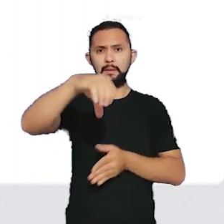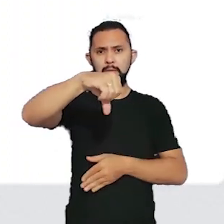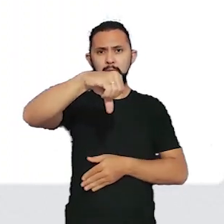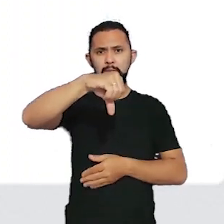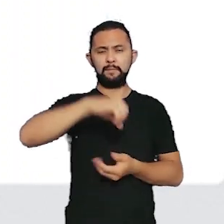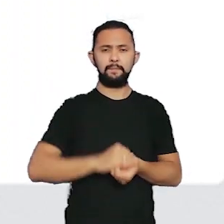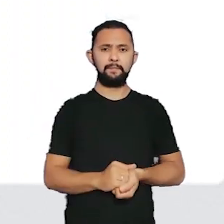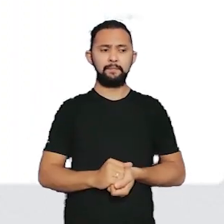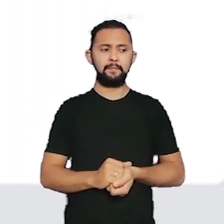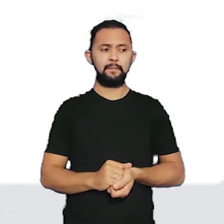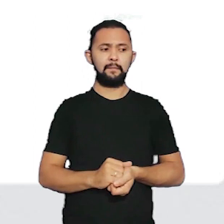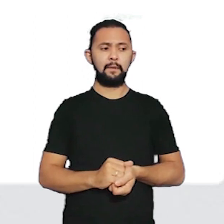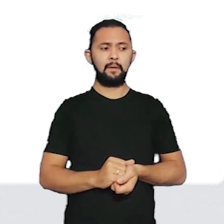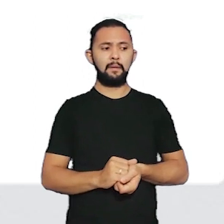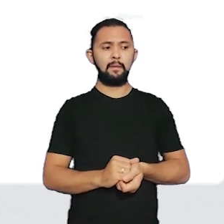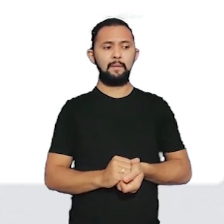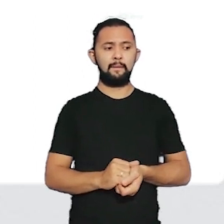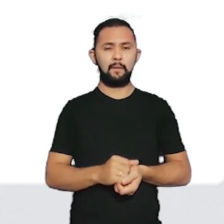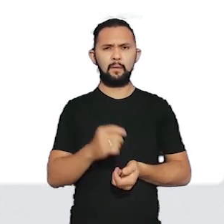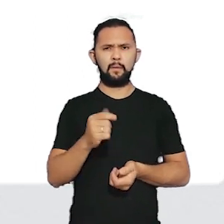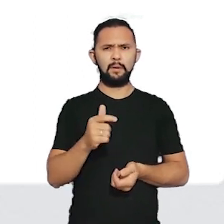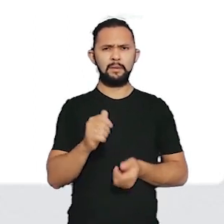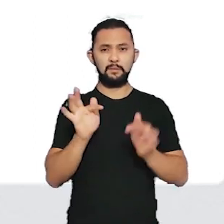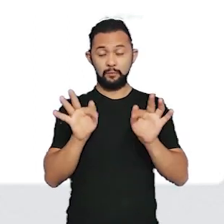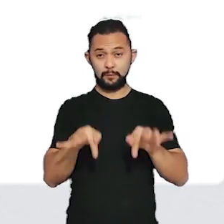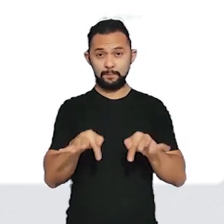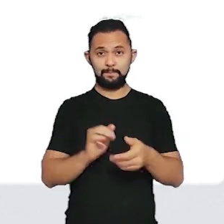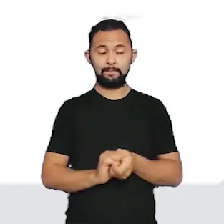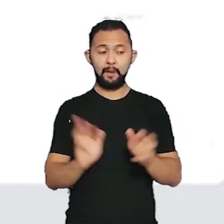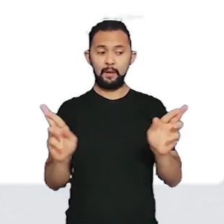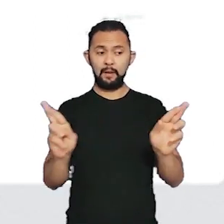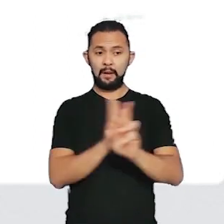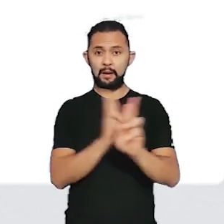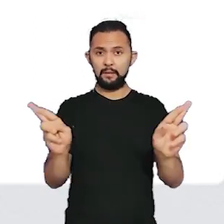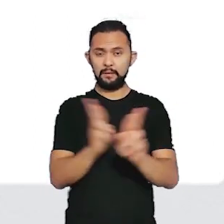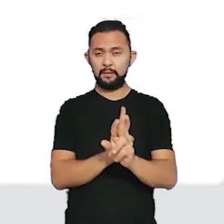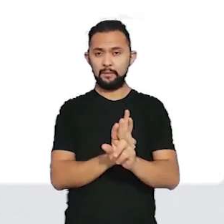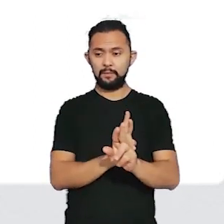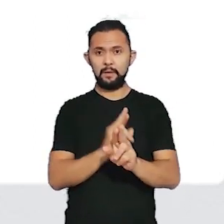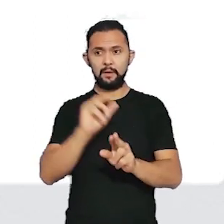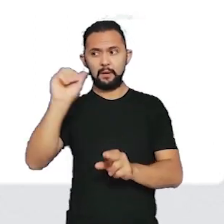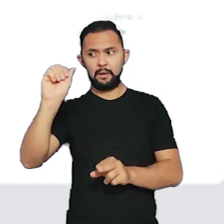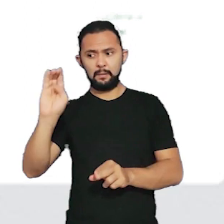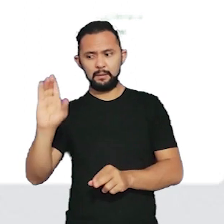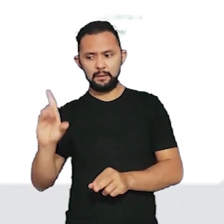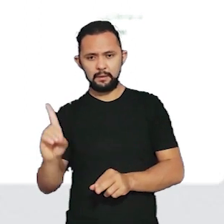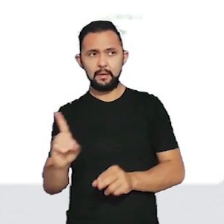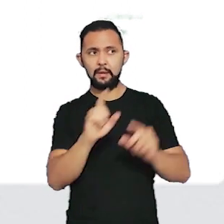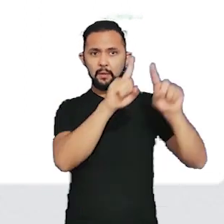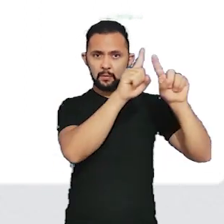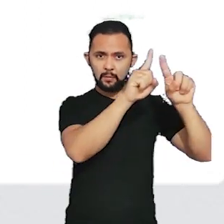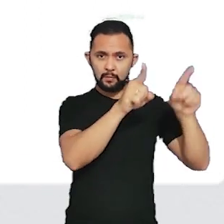questão. Encerrando aqui por hoje, né? Quase encerrando. Relacione a segunda coluna com a primeira, a seguir assinale a alternativa em que os